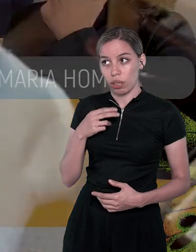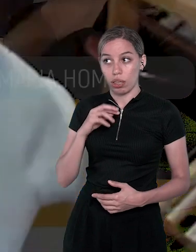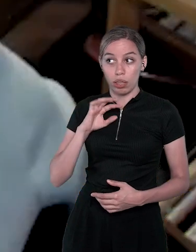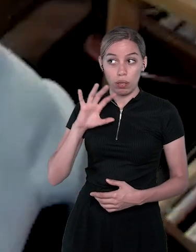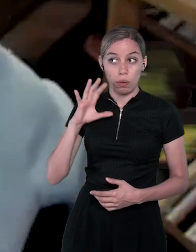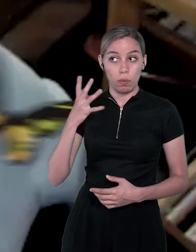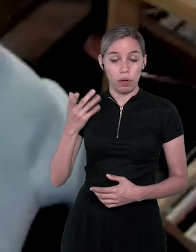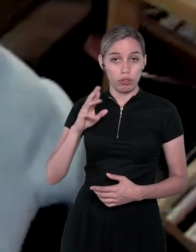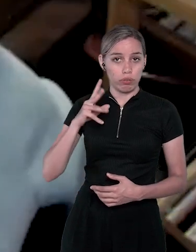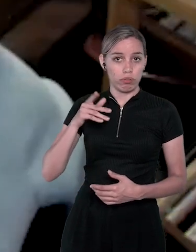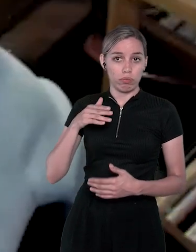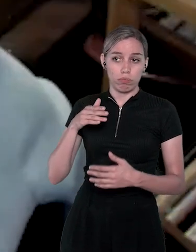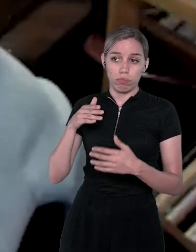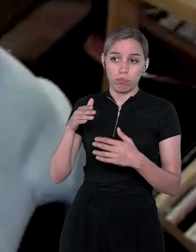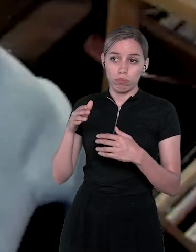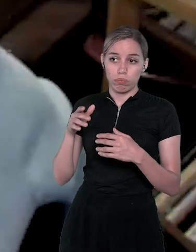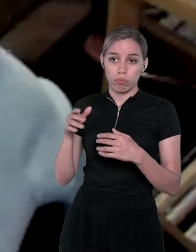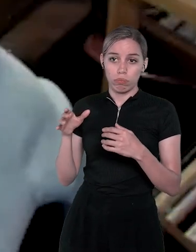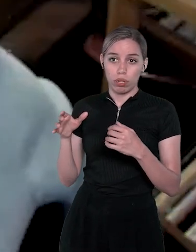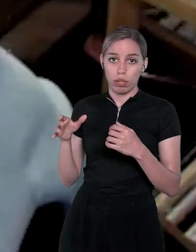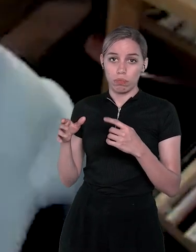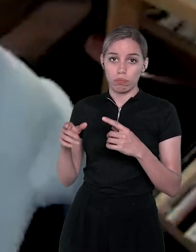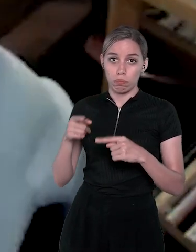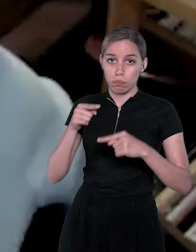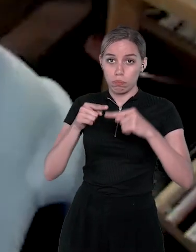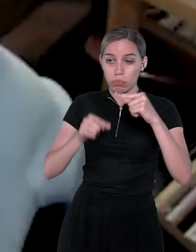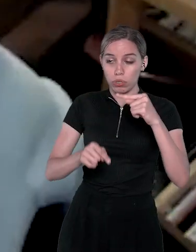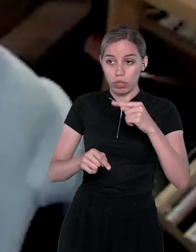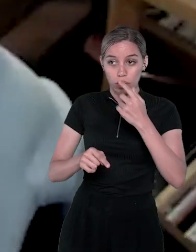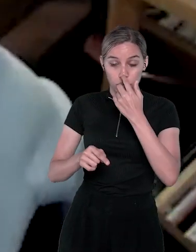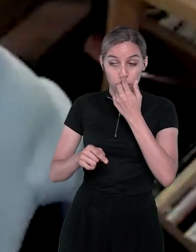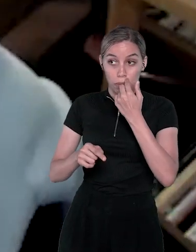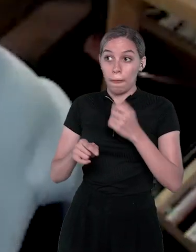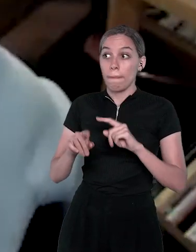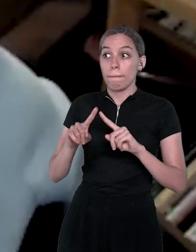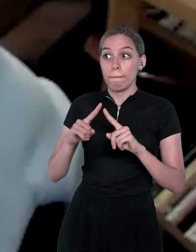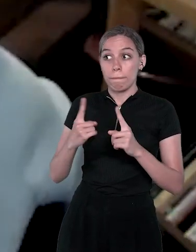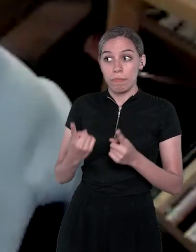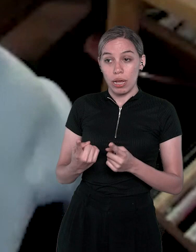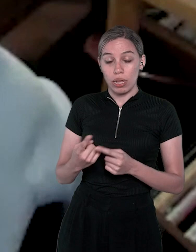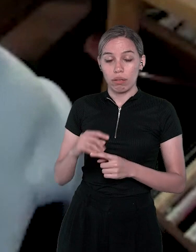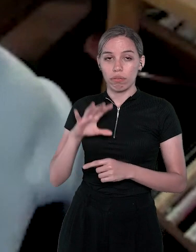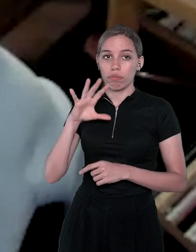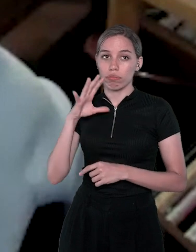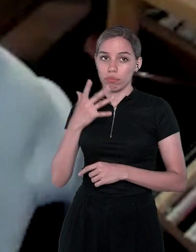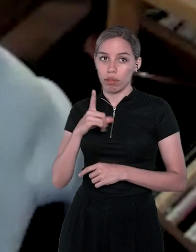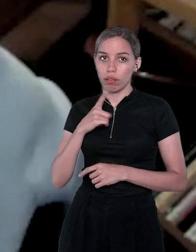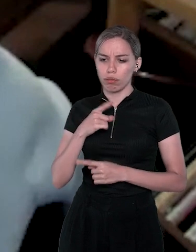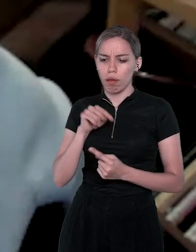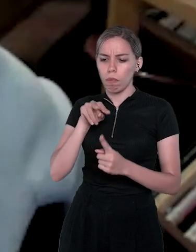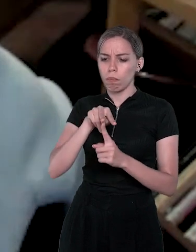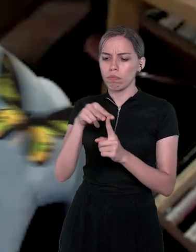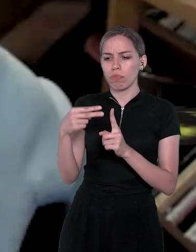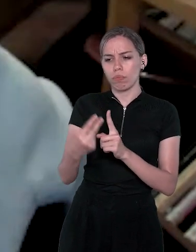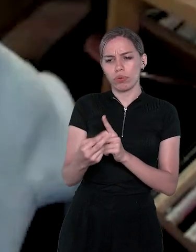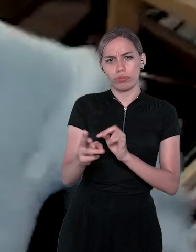que não é censura, mas acho que tem ponto aí, né? É meio